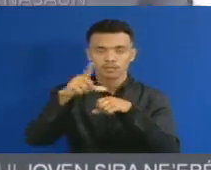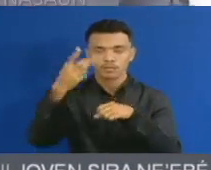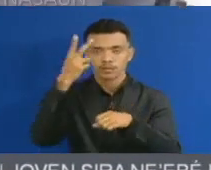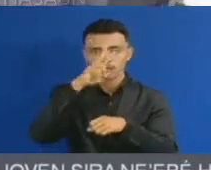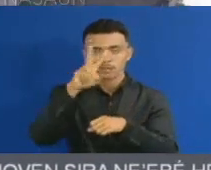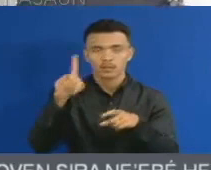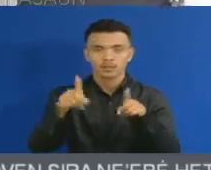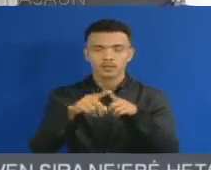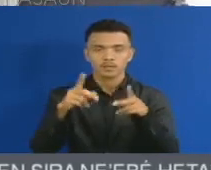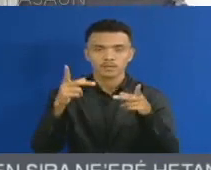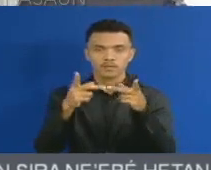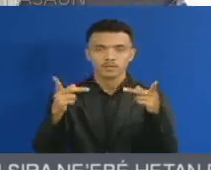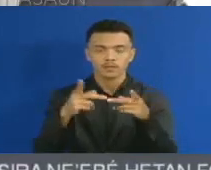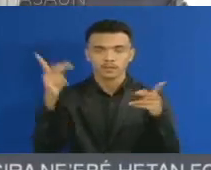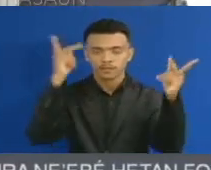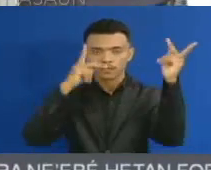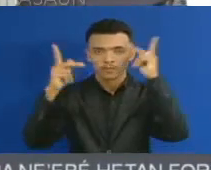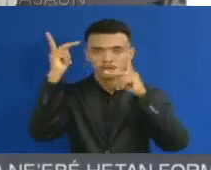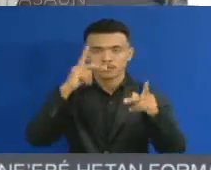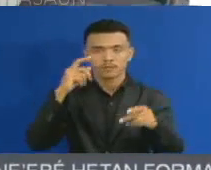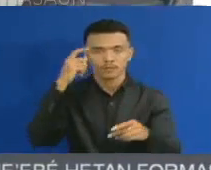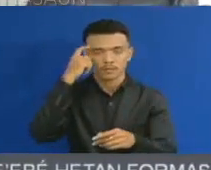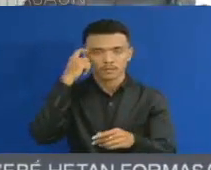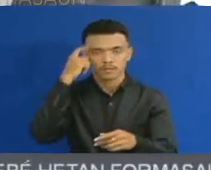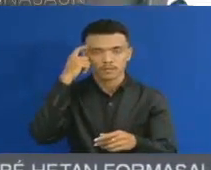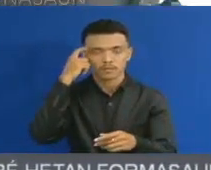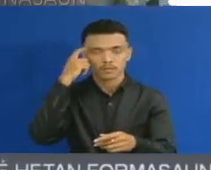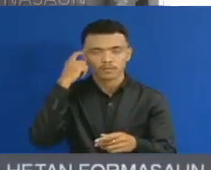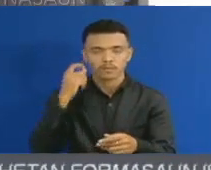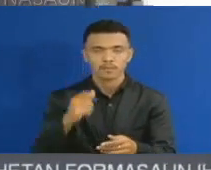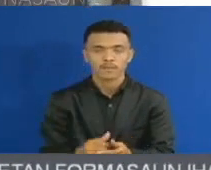Risco ba Conflito. Estefane Salsinha, Elvira de Carvalho, Bartetelli.